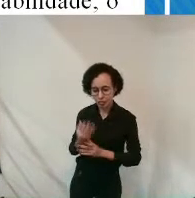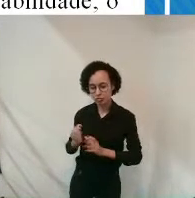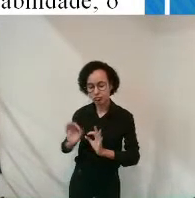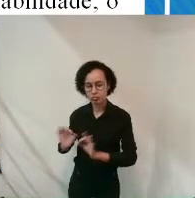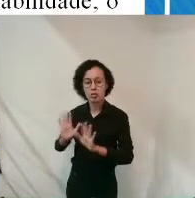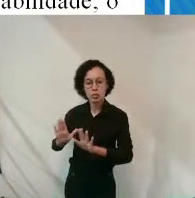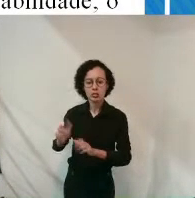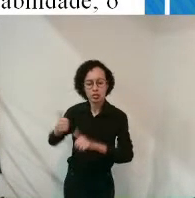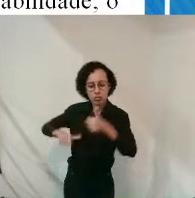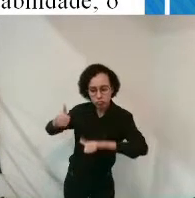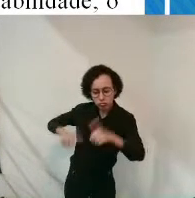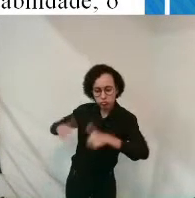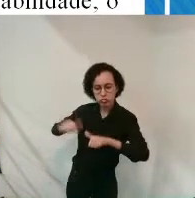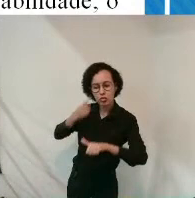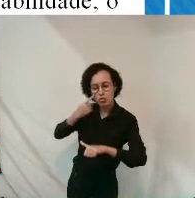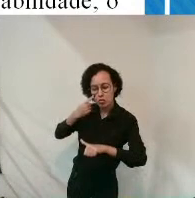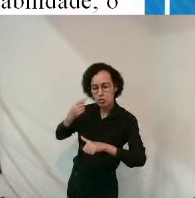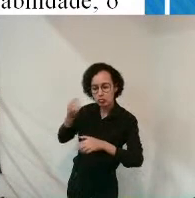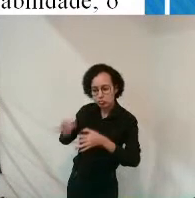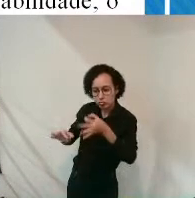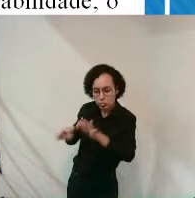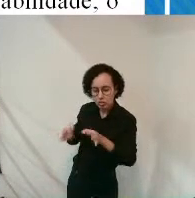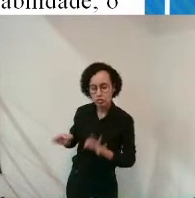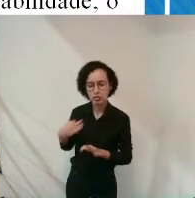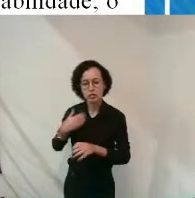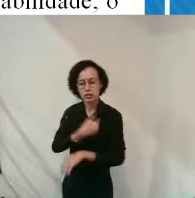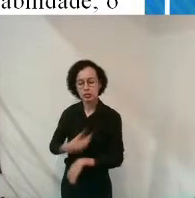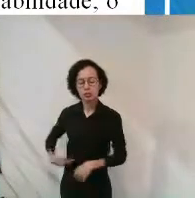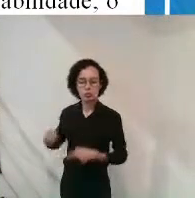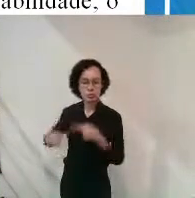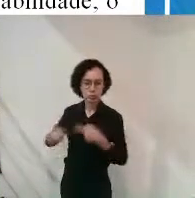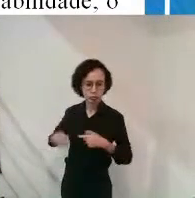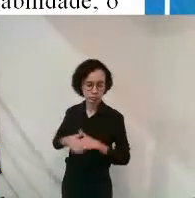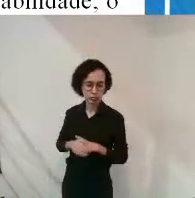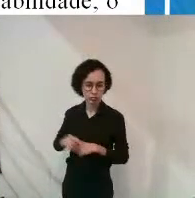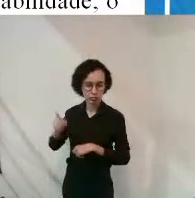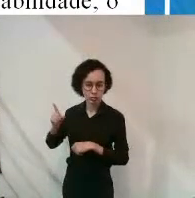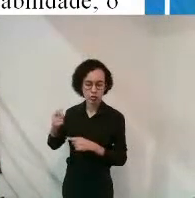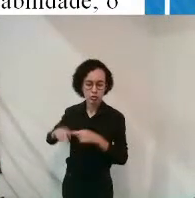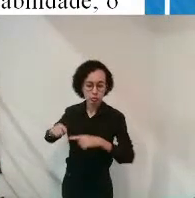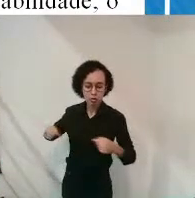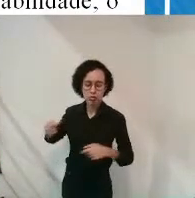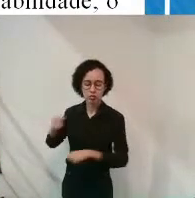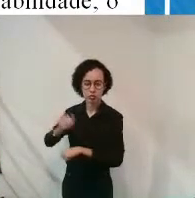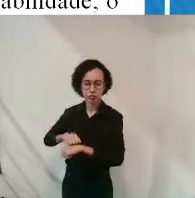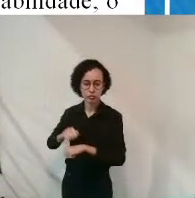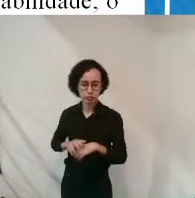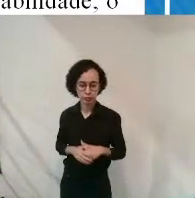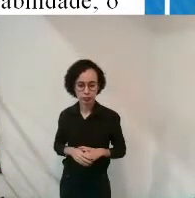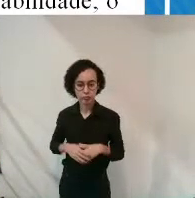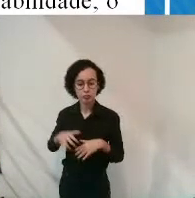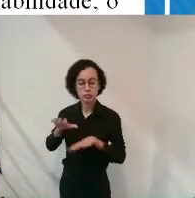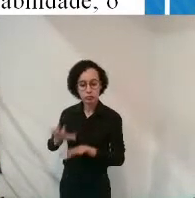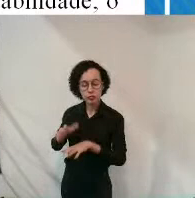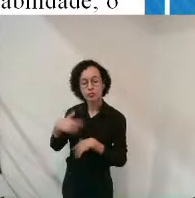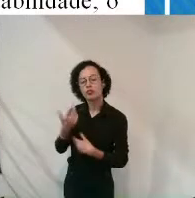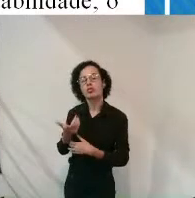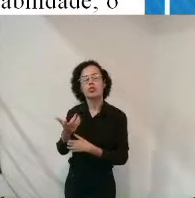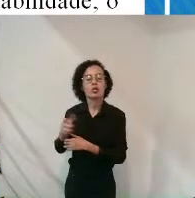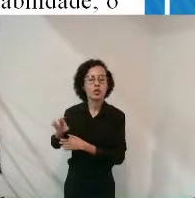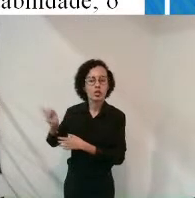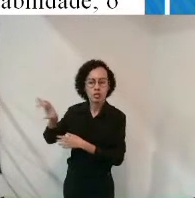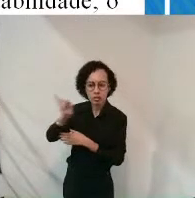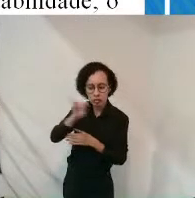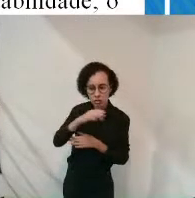na avaliação e na execução dessa política pública de gestão dos resíduos sólidos. Dessa forma, cada membro do